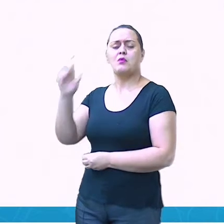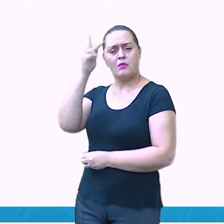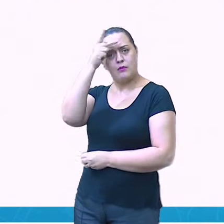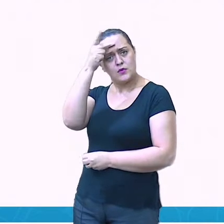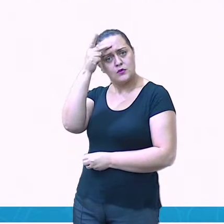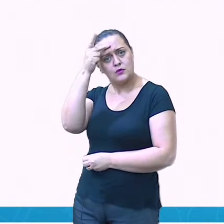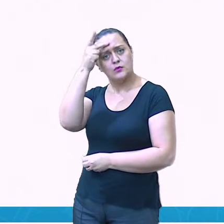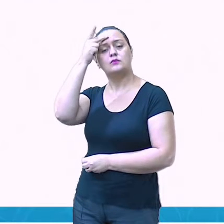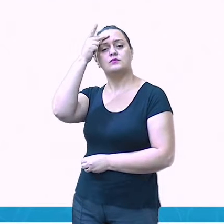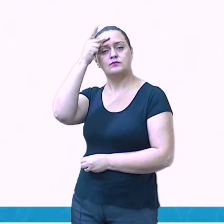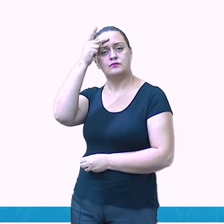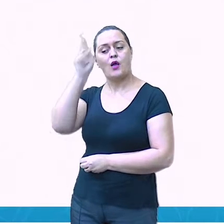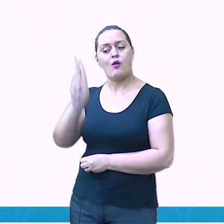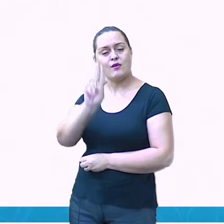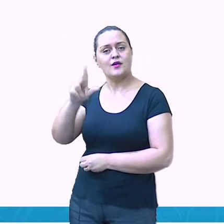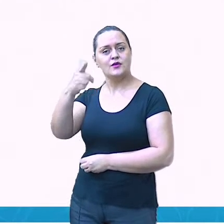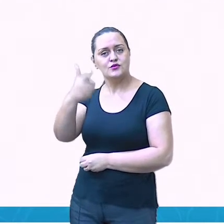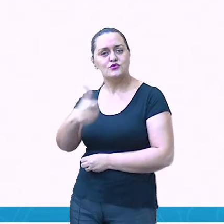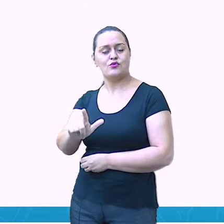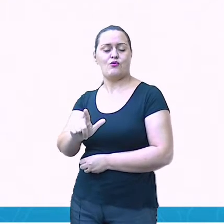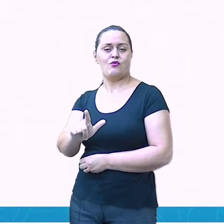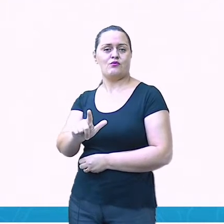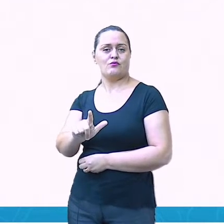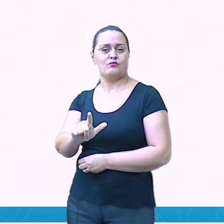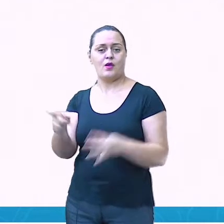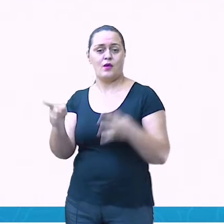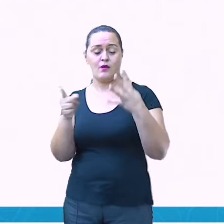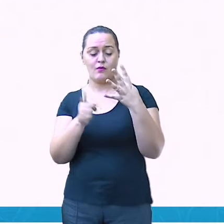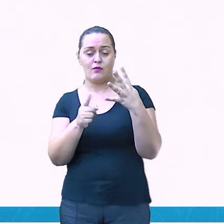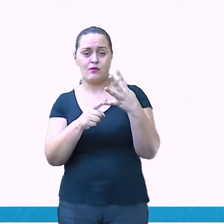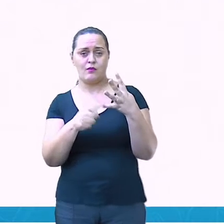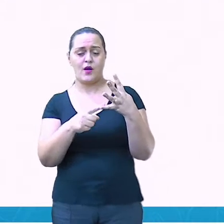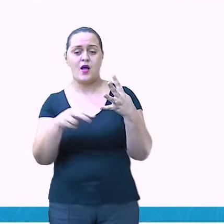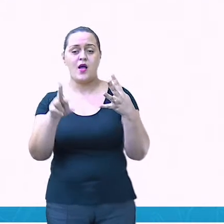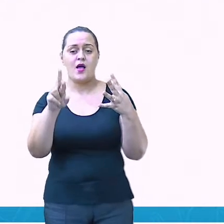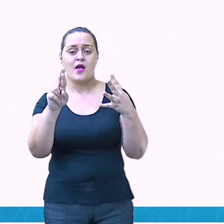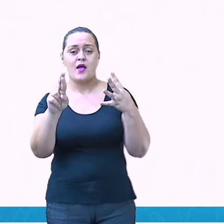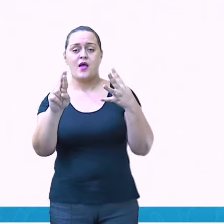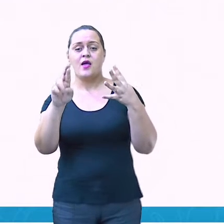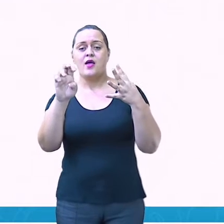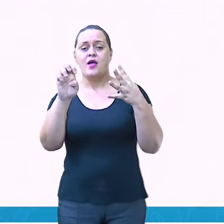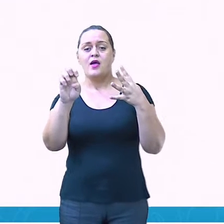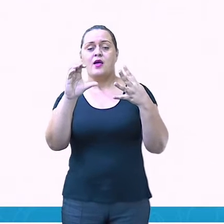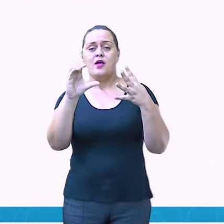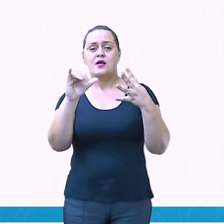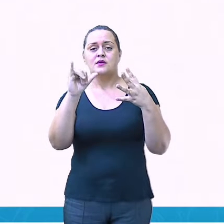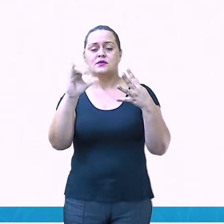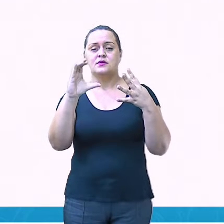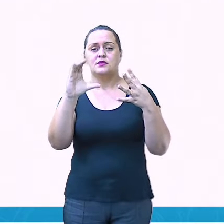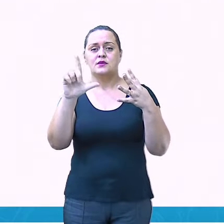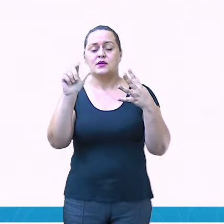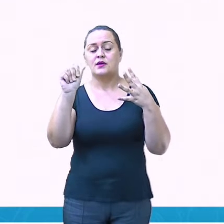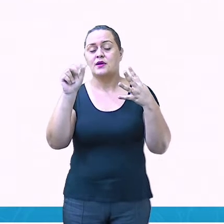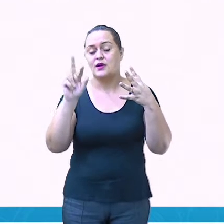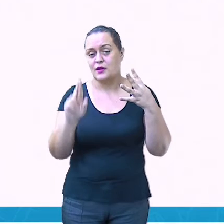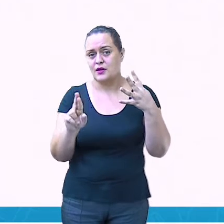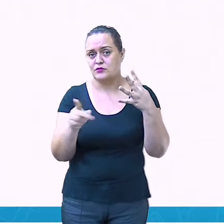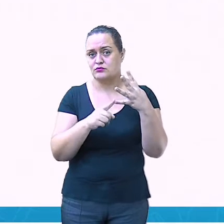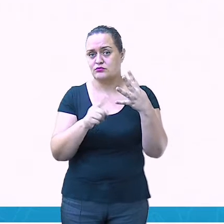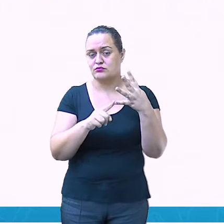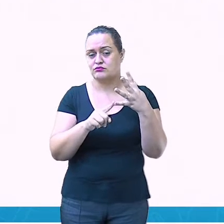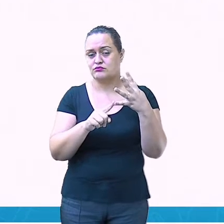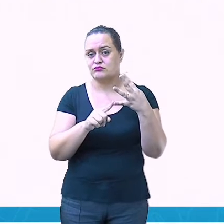algumas situações. Reciclar. Muitas vezes a gente até critica, né? Aquele professor que gosta de